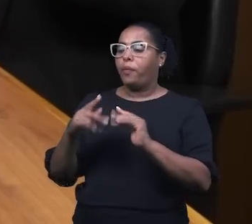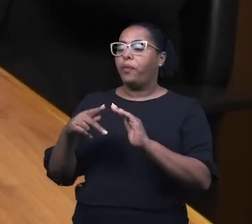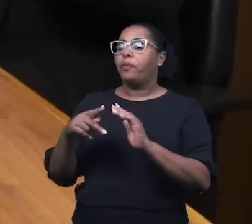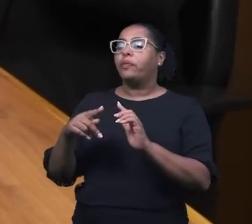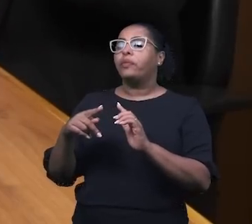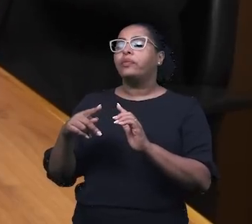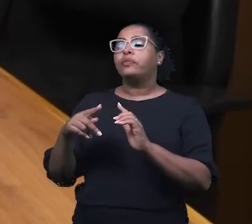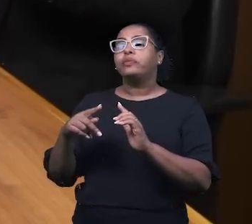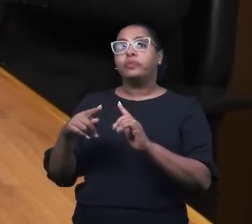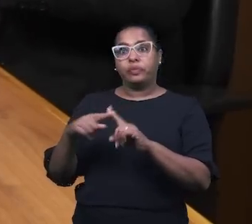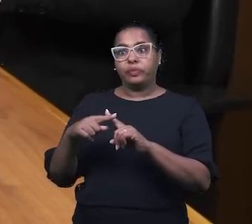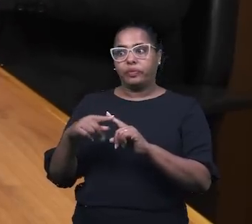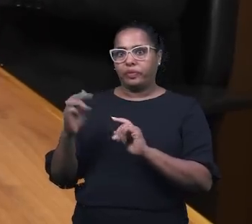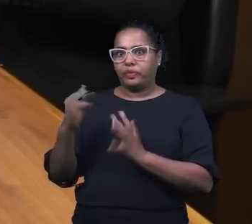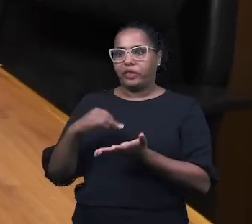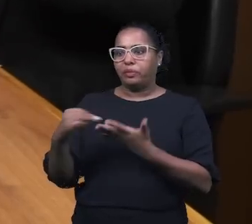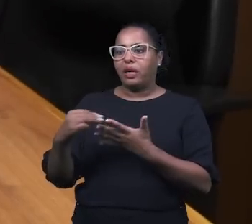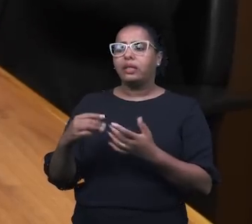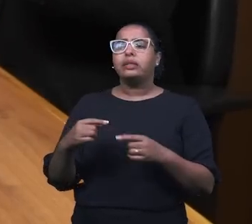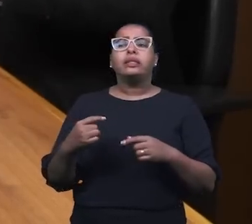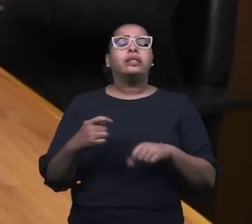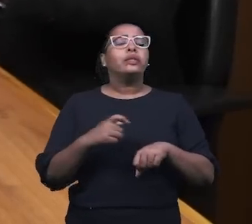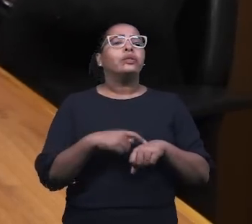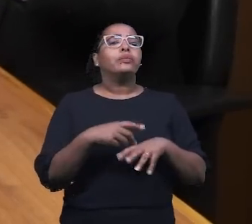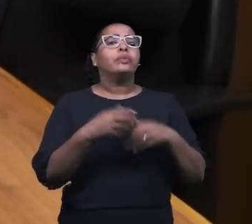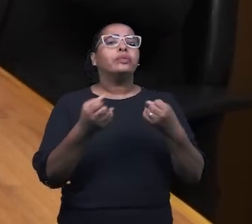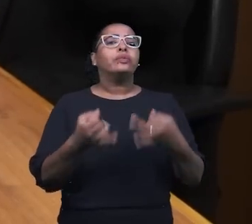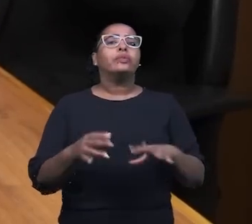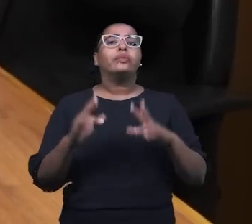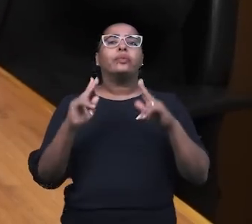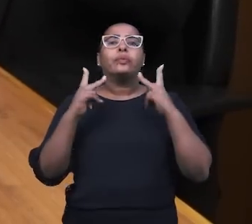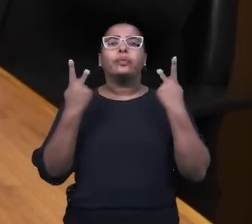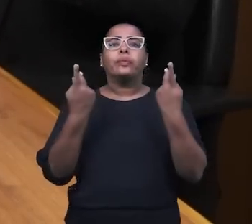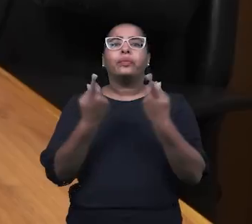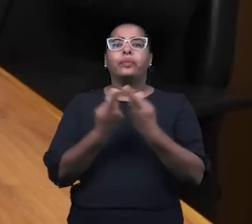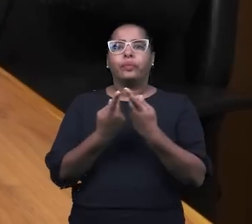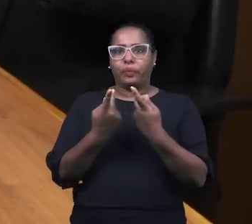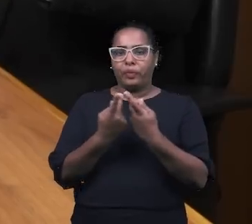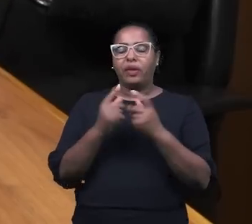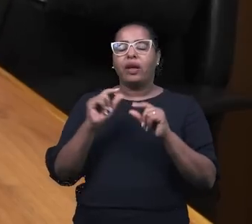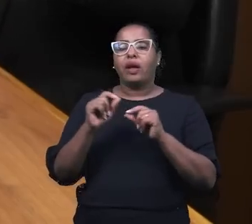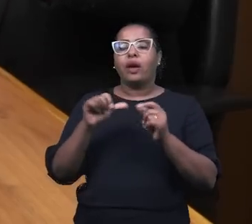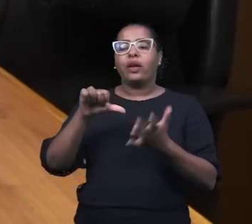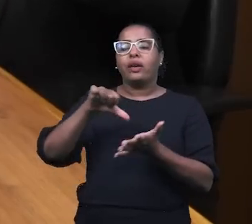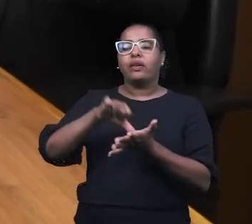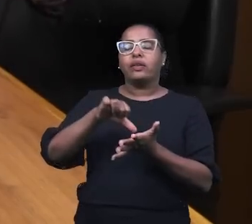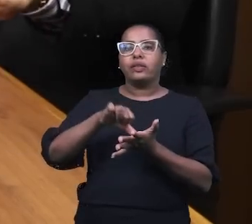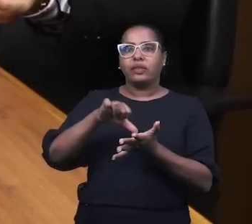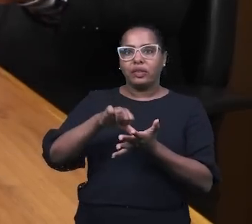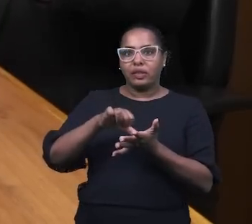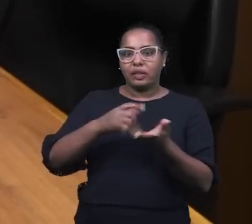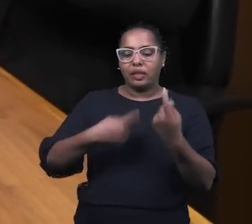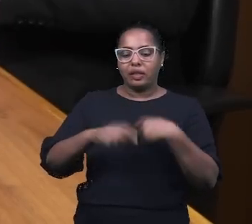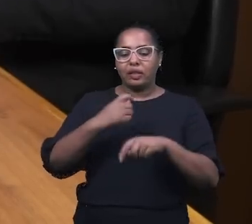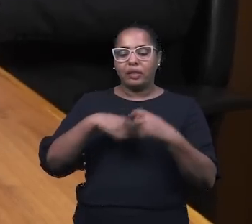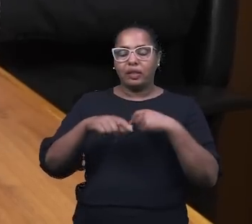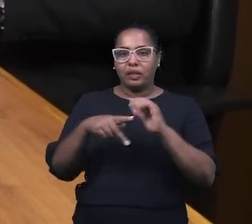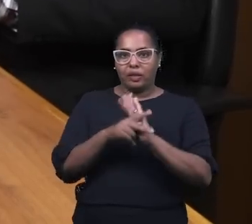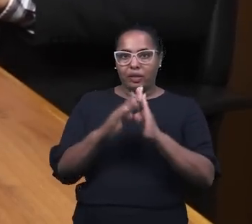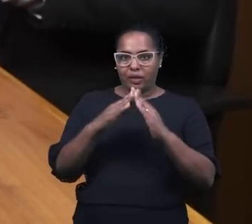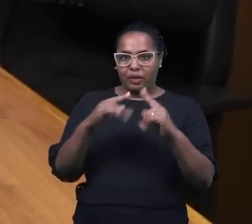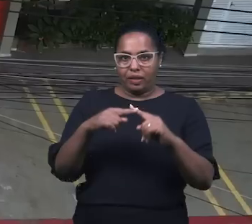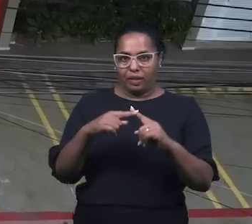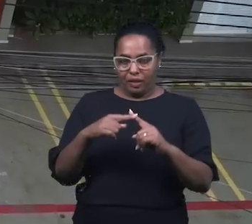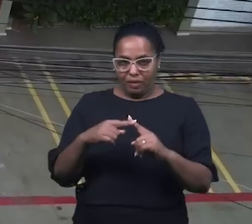e aí eu quero explicar para você o seguinte: quando a gente fala o presbitério é o nome que nós damos à sede administrativa da Igreja